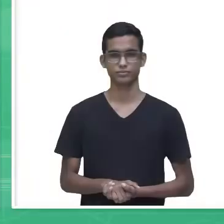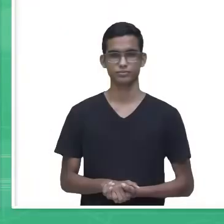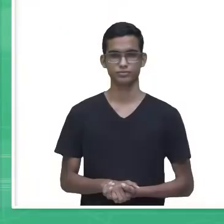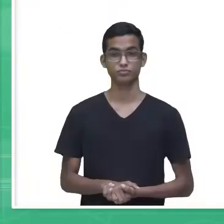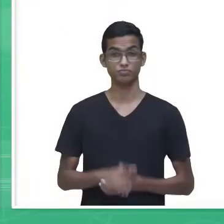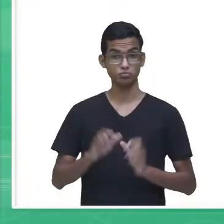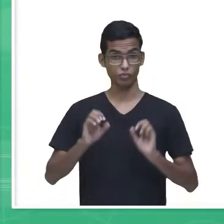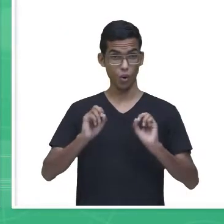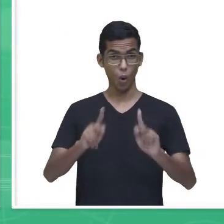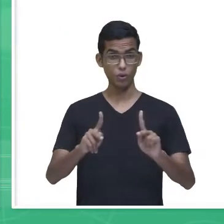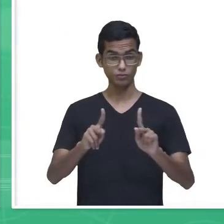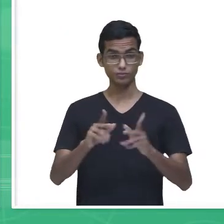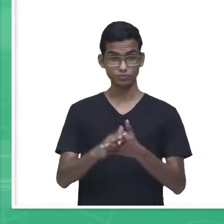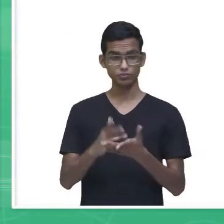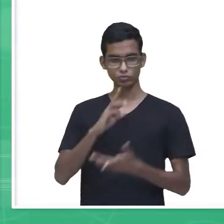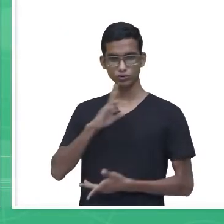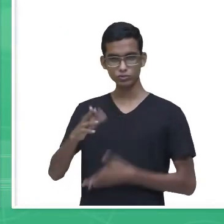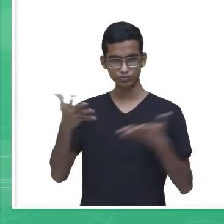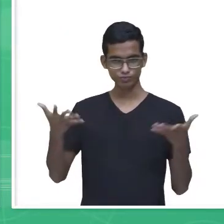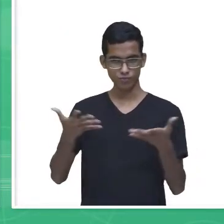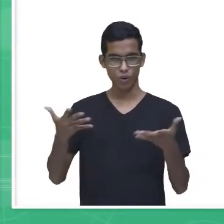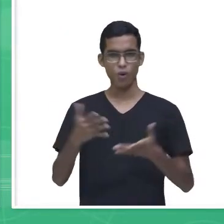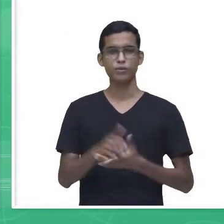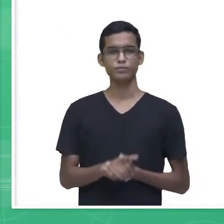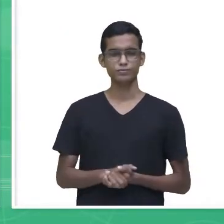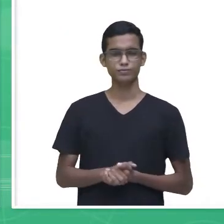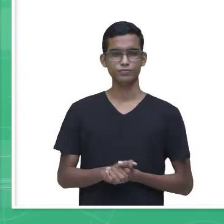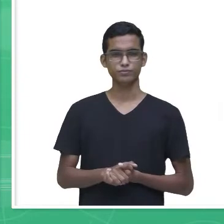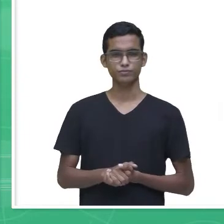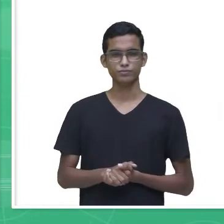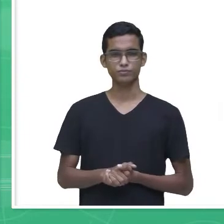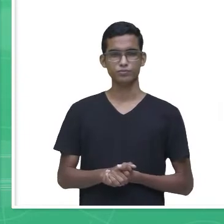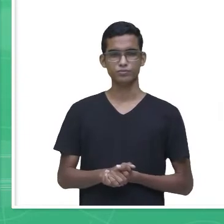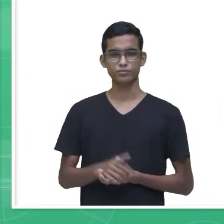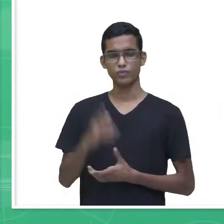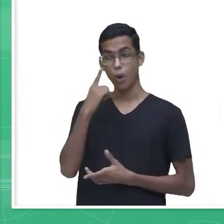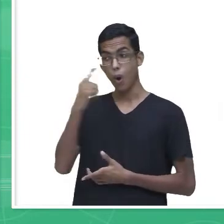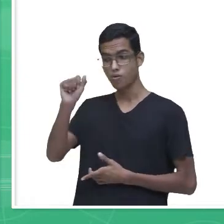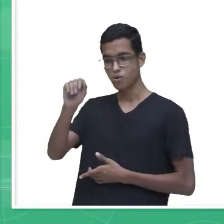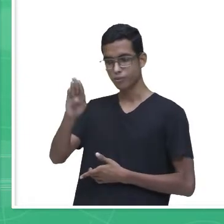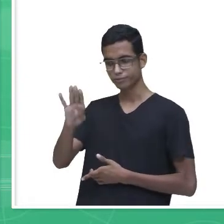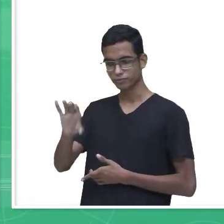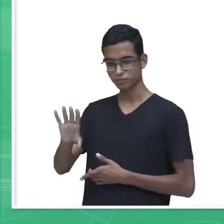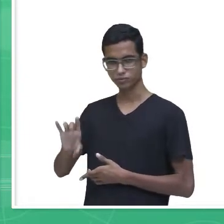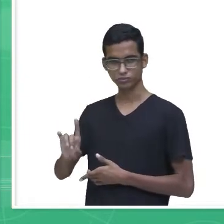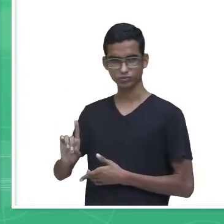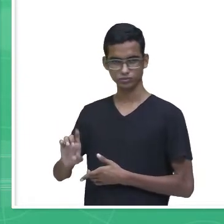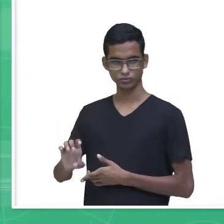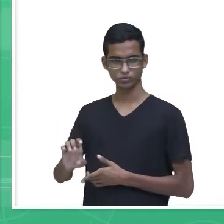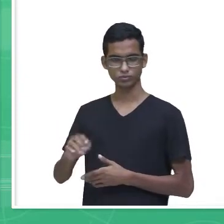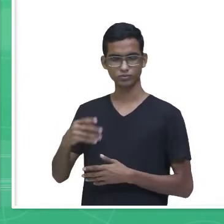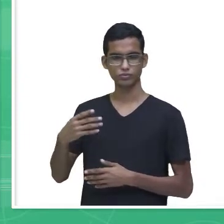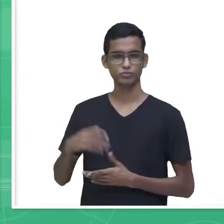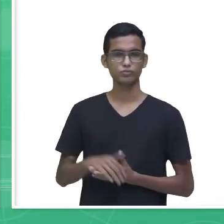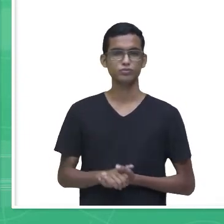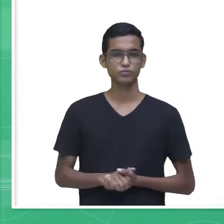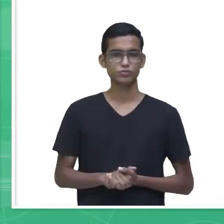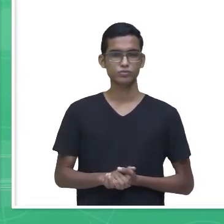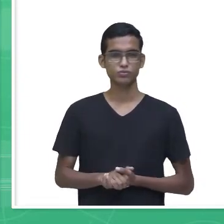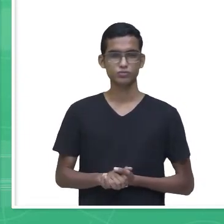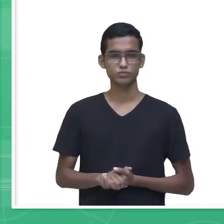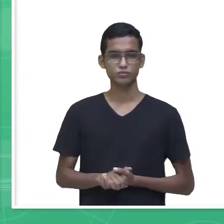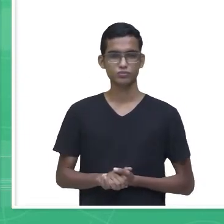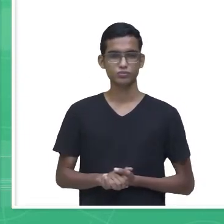Ok, então vamos para a resposta aí, né? Vamos ver aí, ó, as alternativas, novamente, por favor. Tá aí as